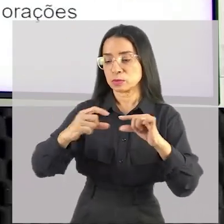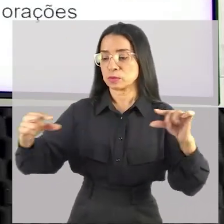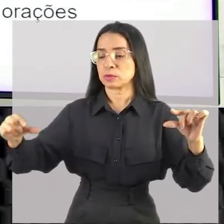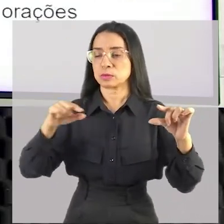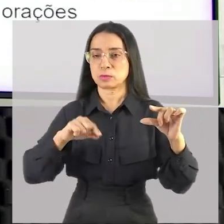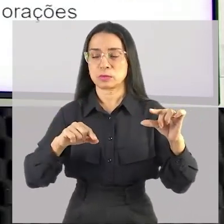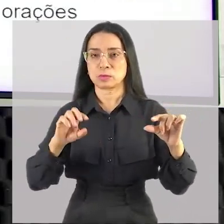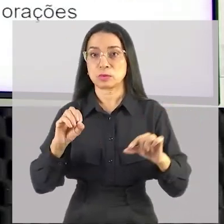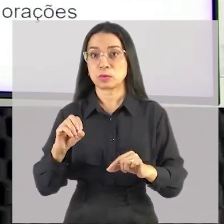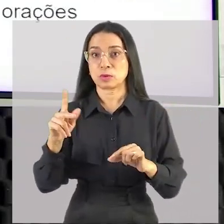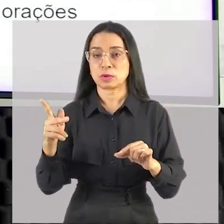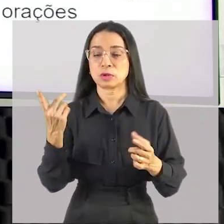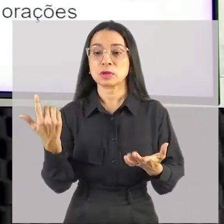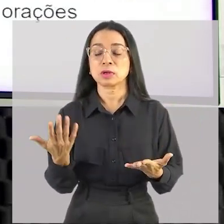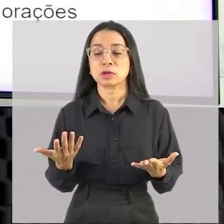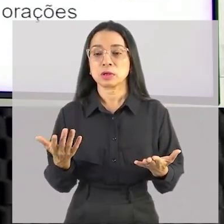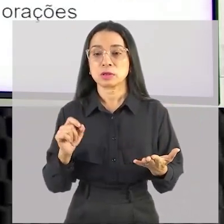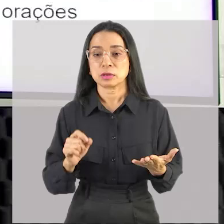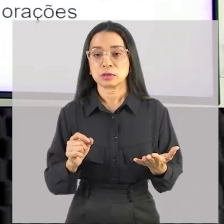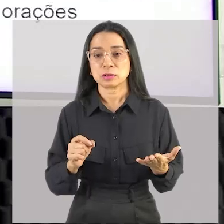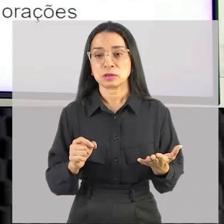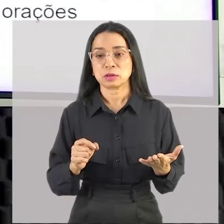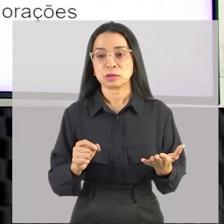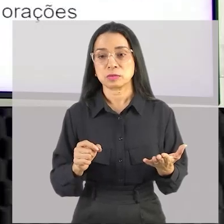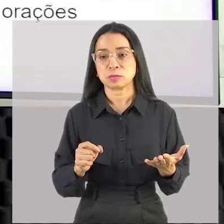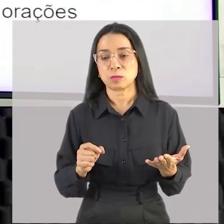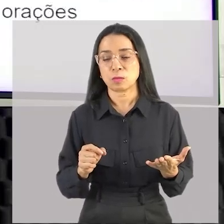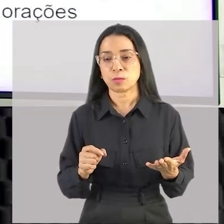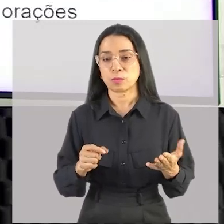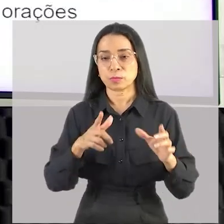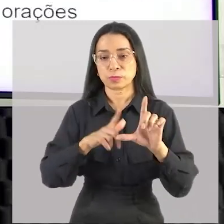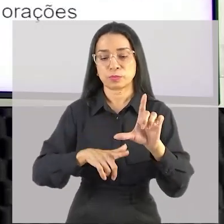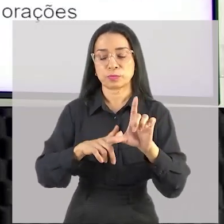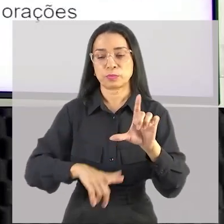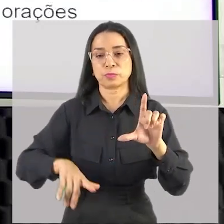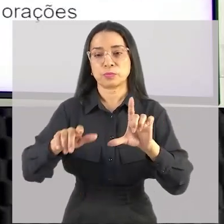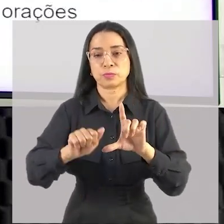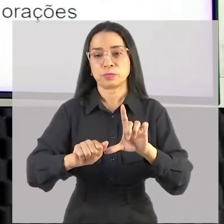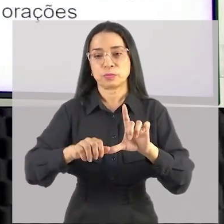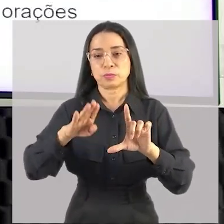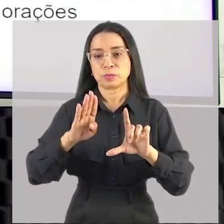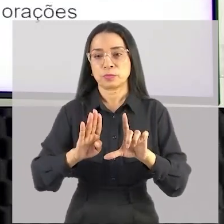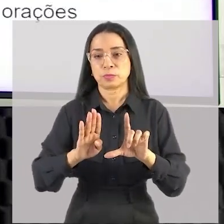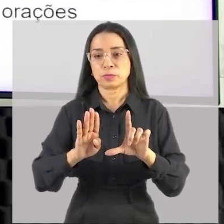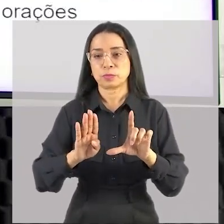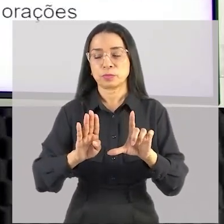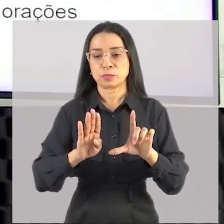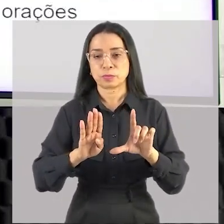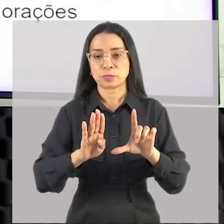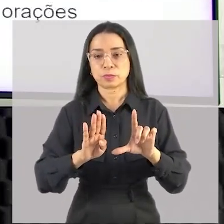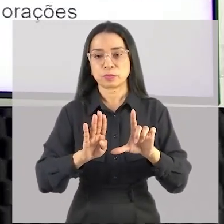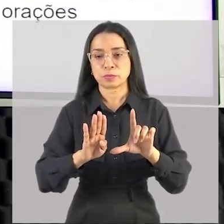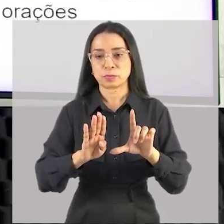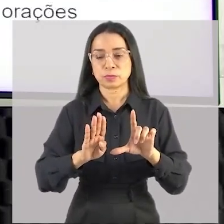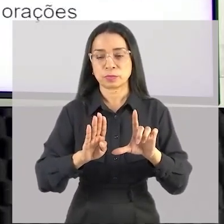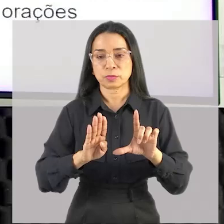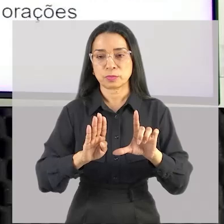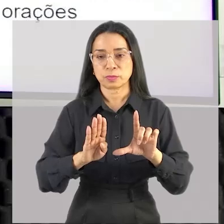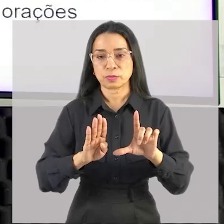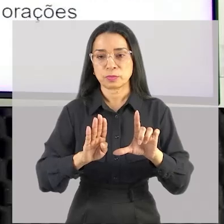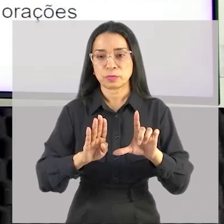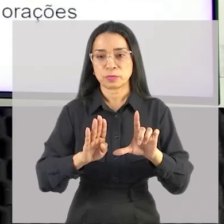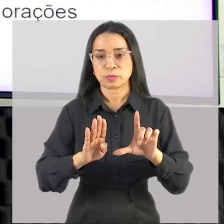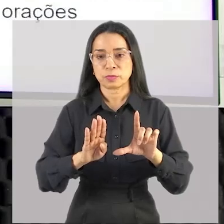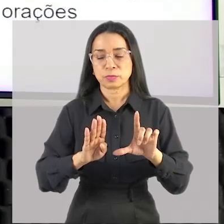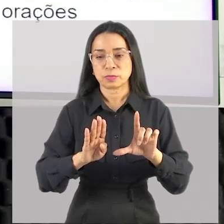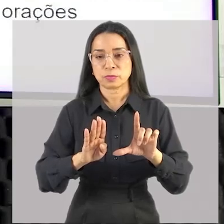frase, certo? Então, predominância de orações coordenadas. Letra B, inserção do narrador na fala das